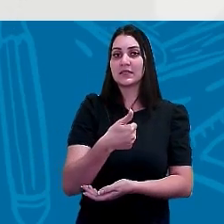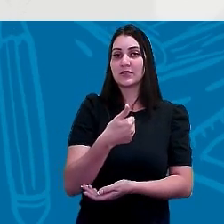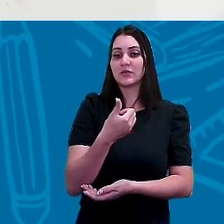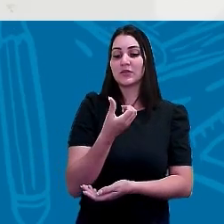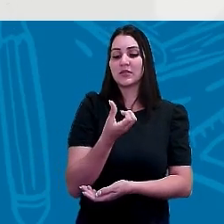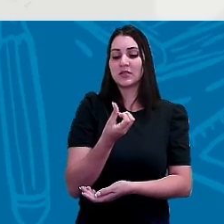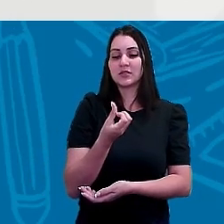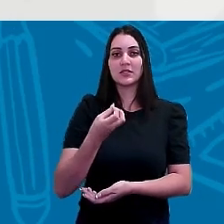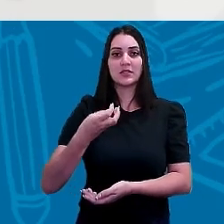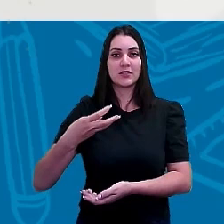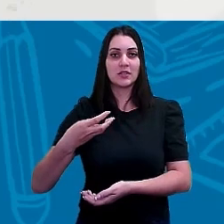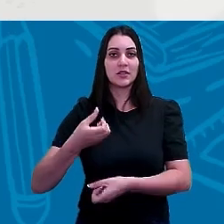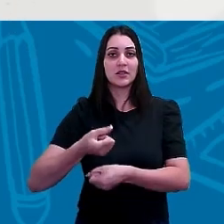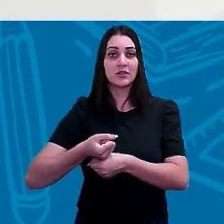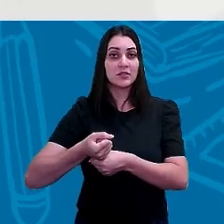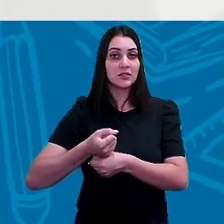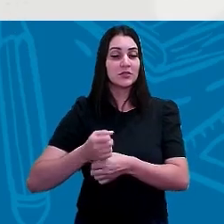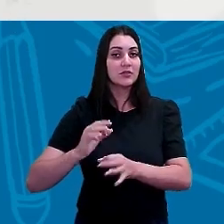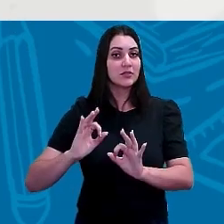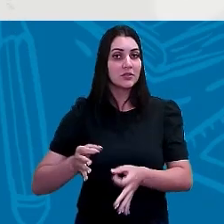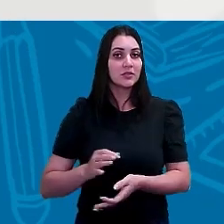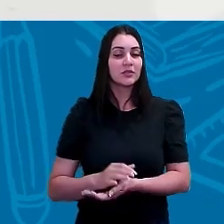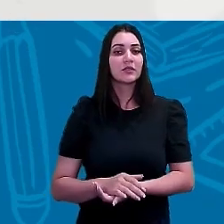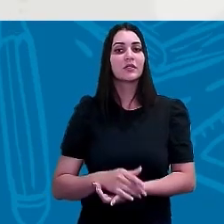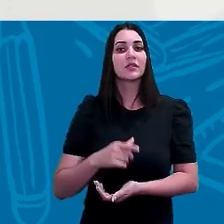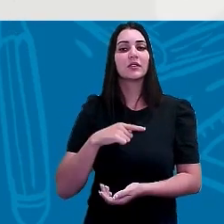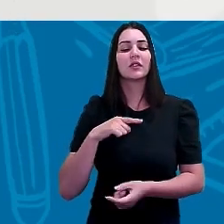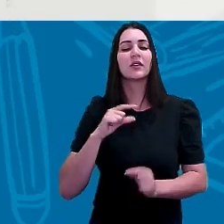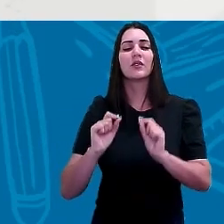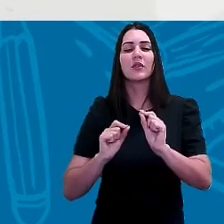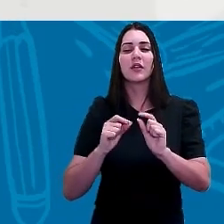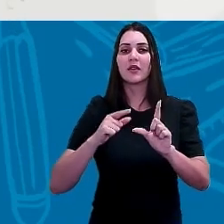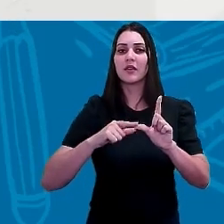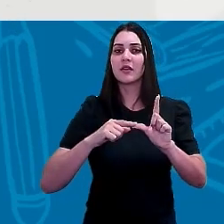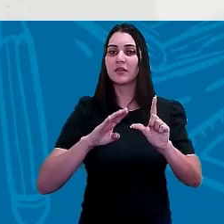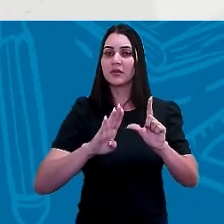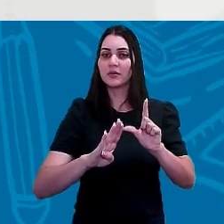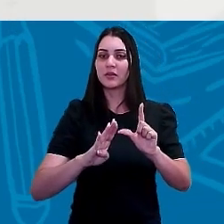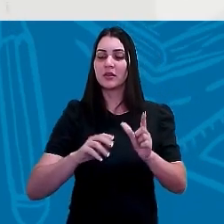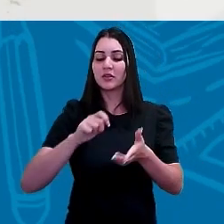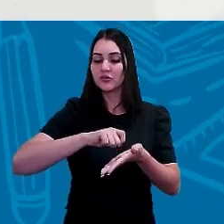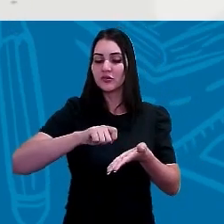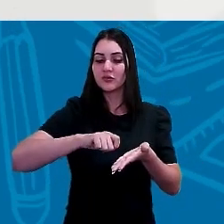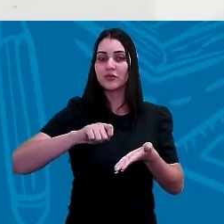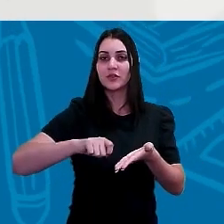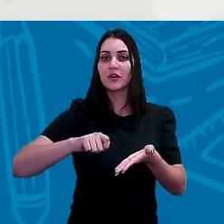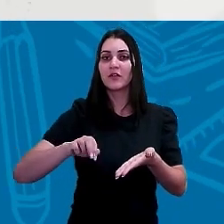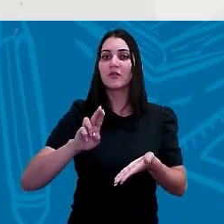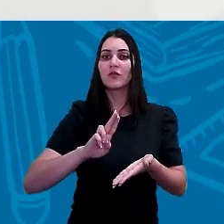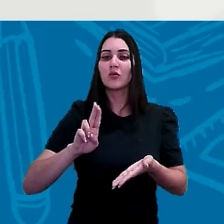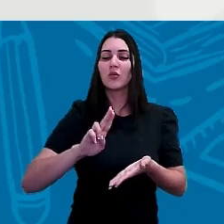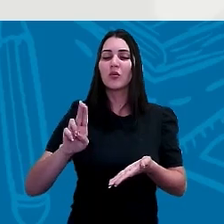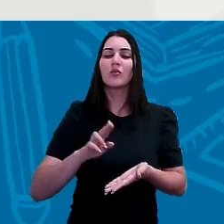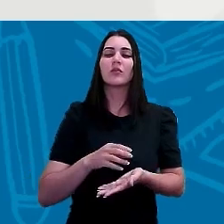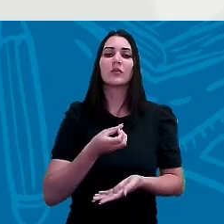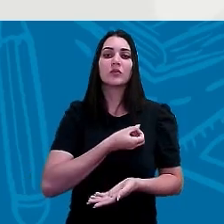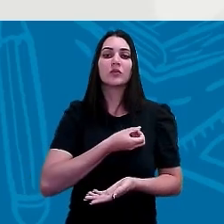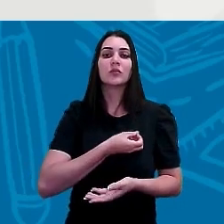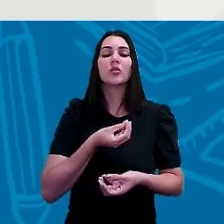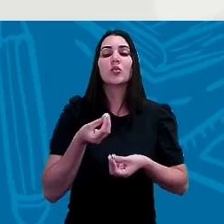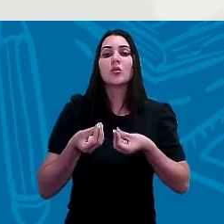163 anos. Tá certo? E aí eu tenho a letra B. Escreva um número por extenso. Como é que eu